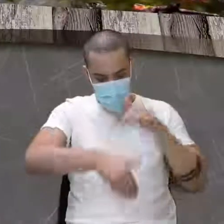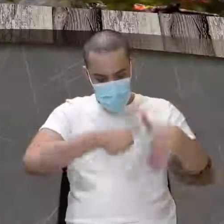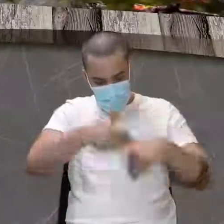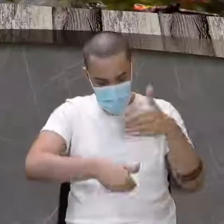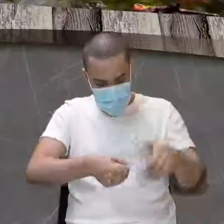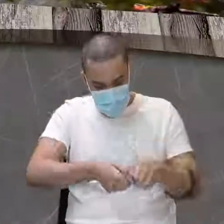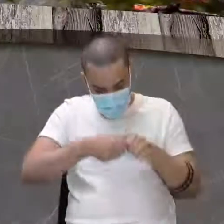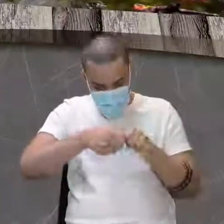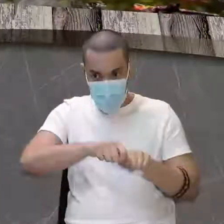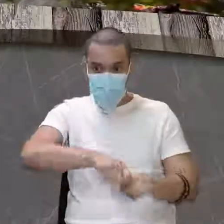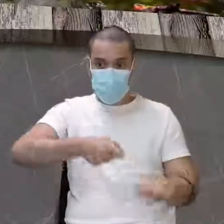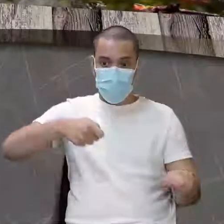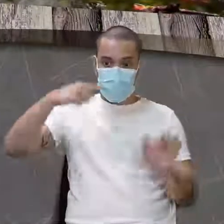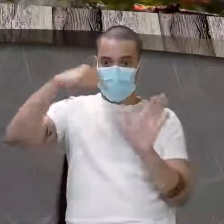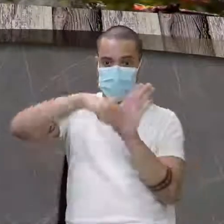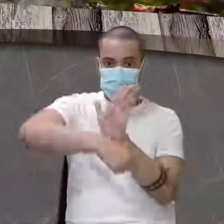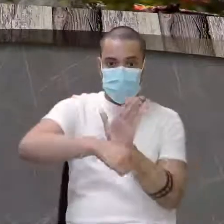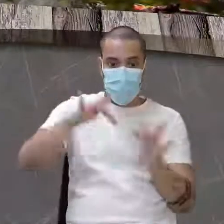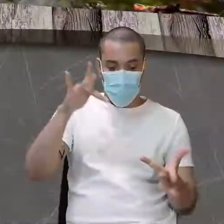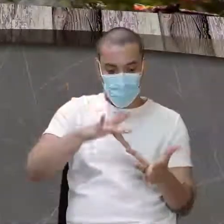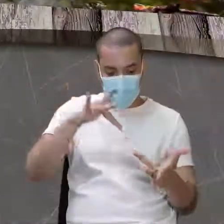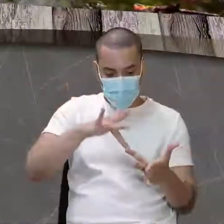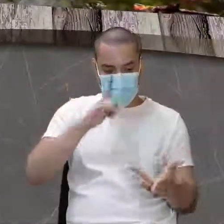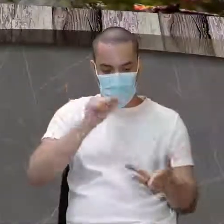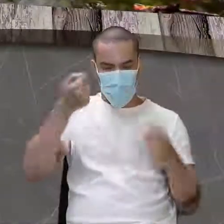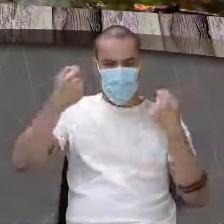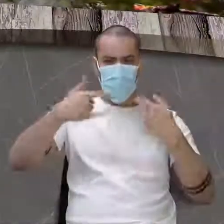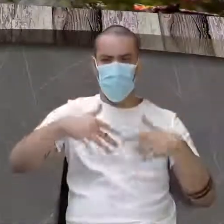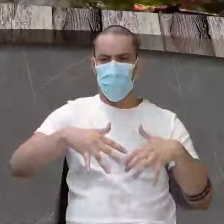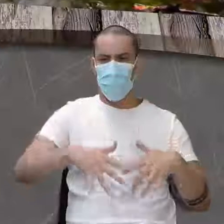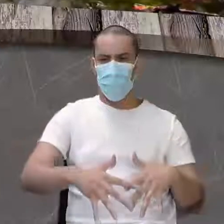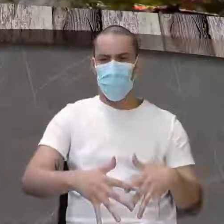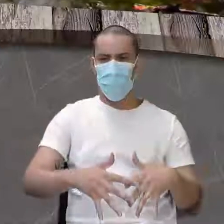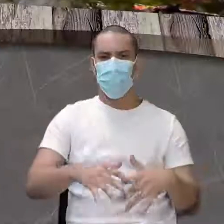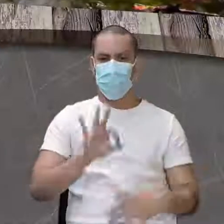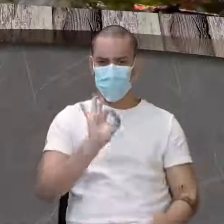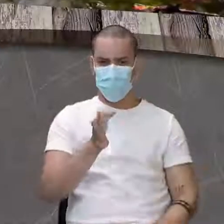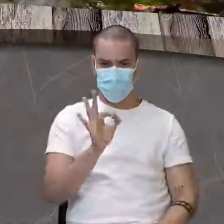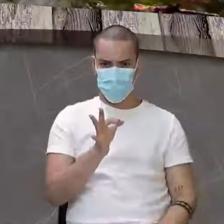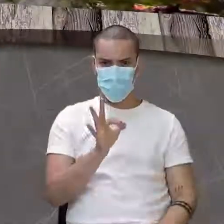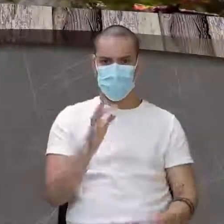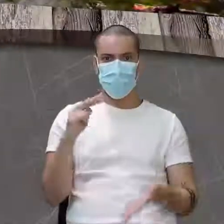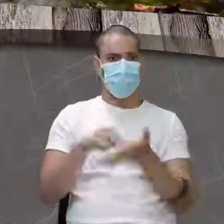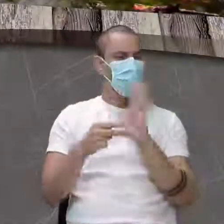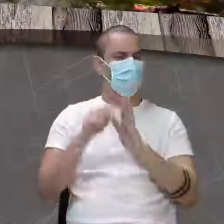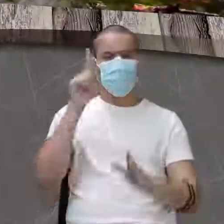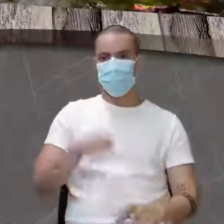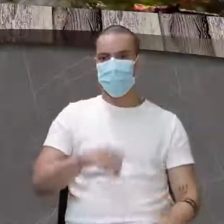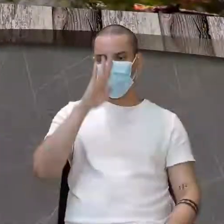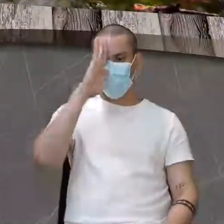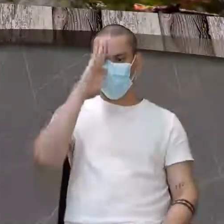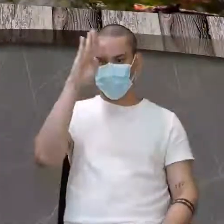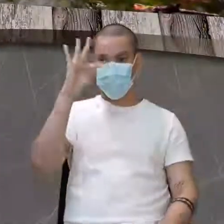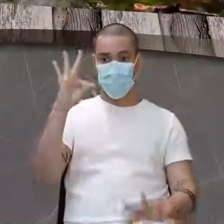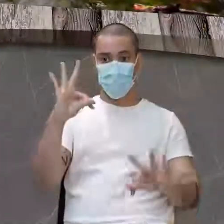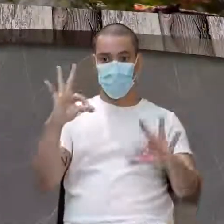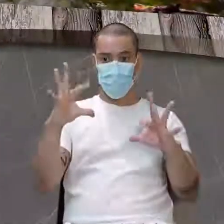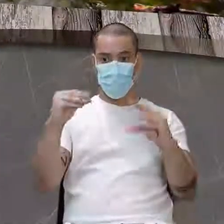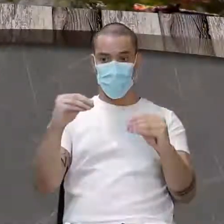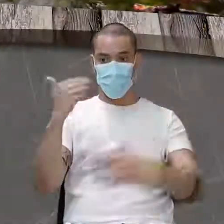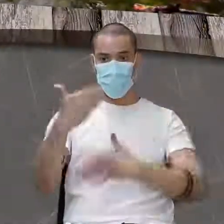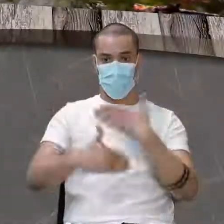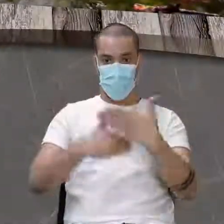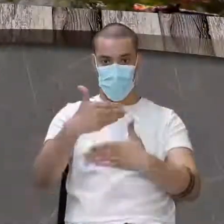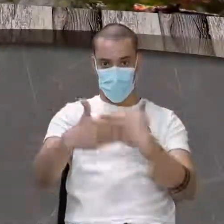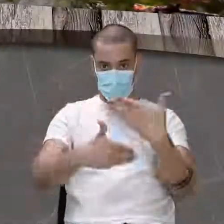poder estar entrando em contato com essa água, que é fundamental para todos os